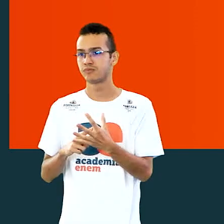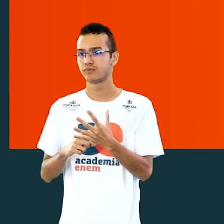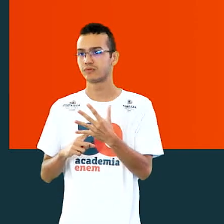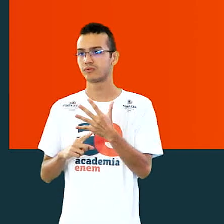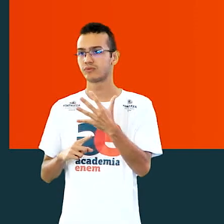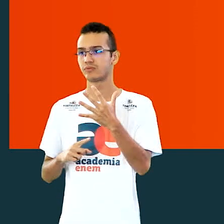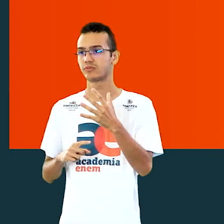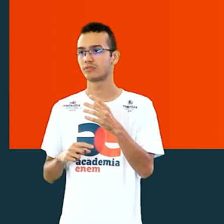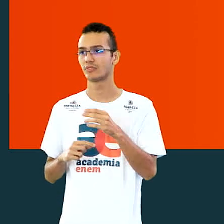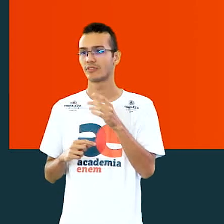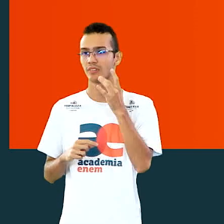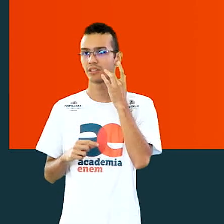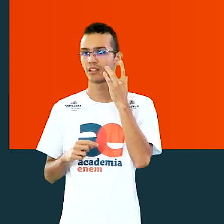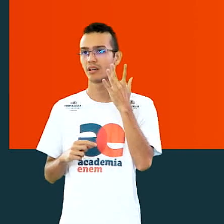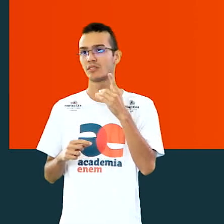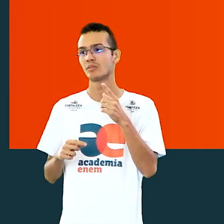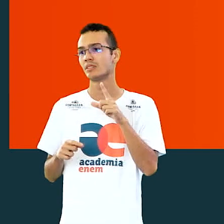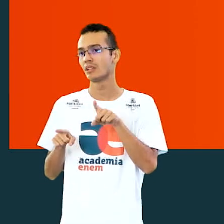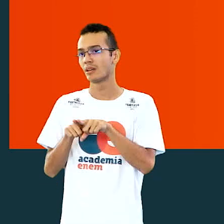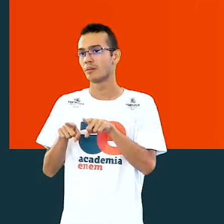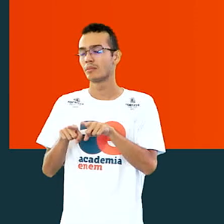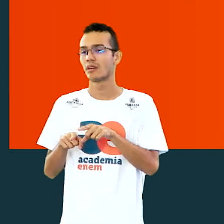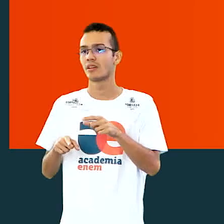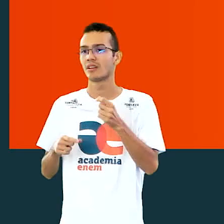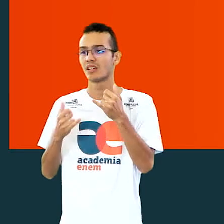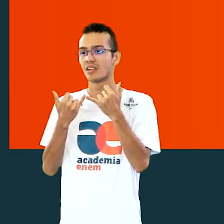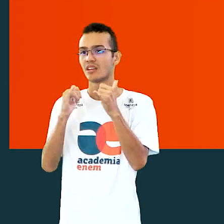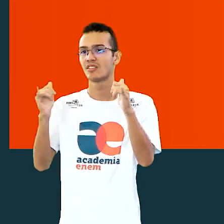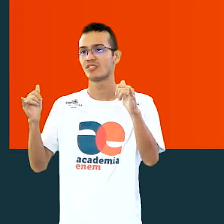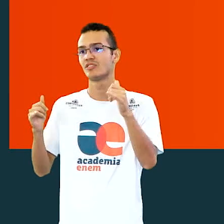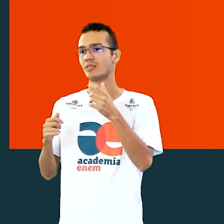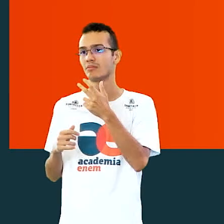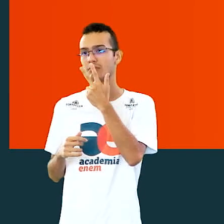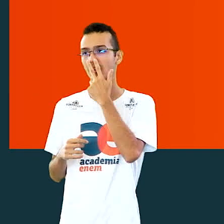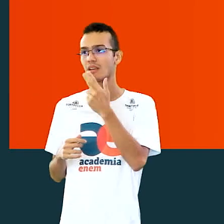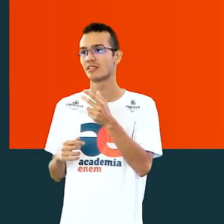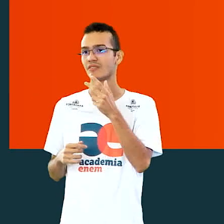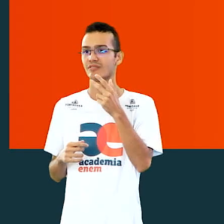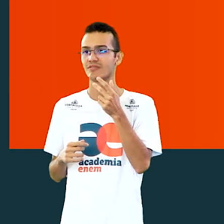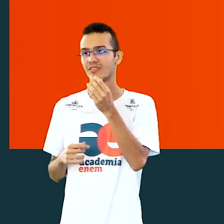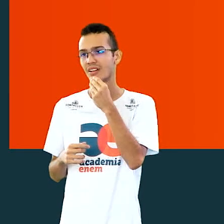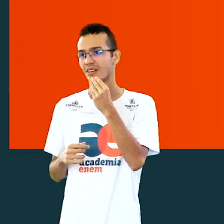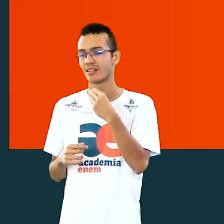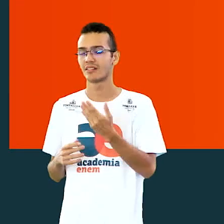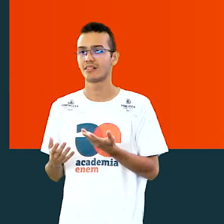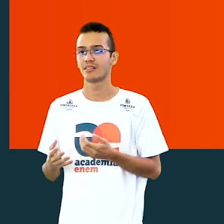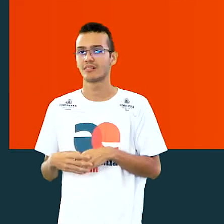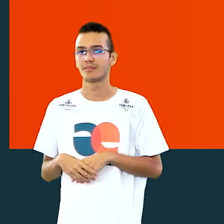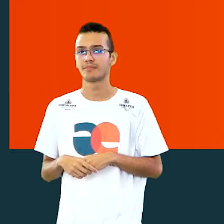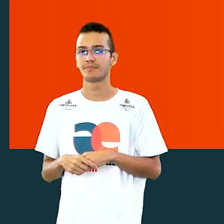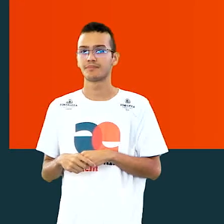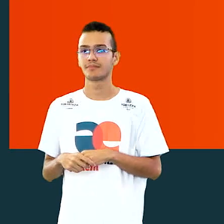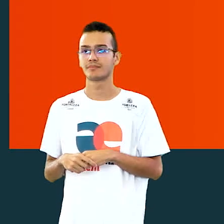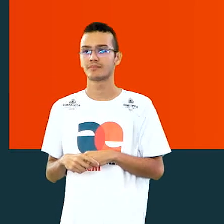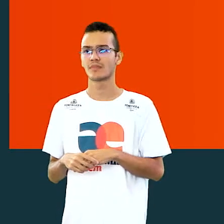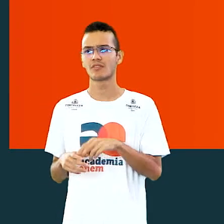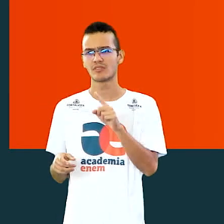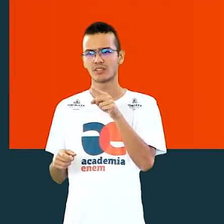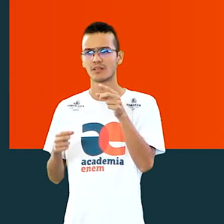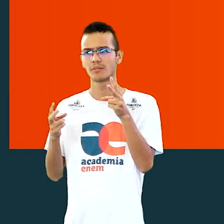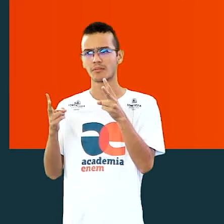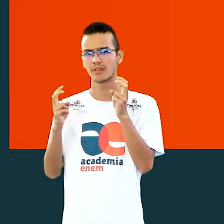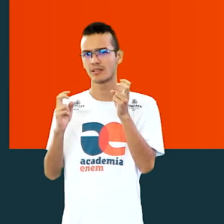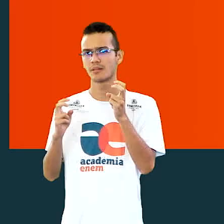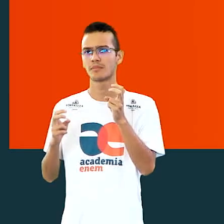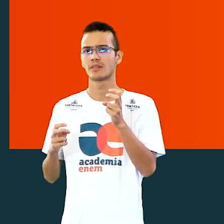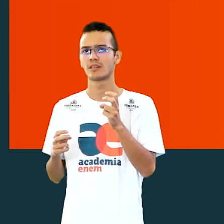mínimo. Alguém tem noção do quanto uma lâmpada dessa antiga, incandescente? Essa incandescente, pessoal,